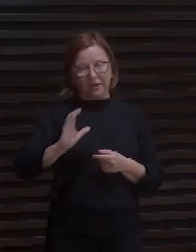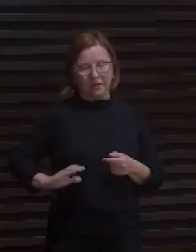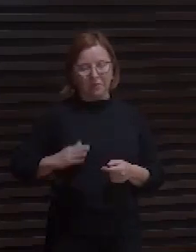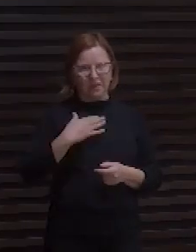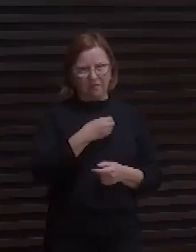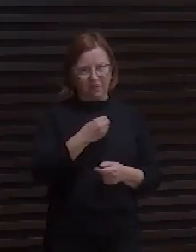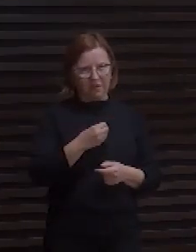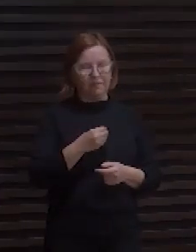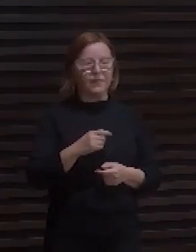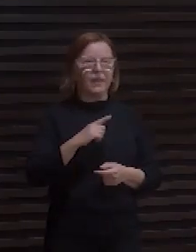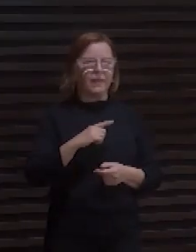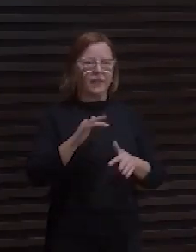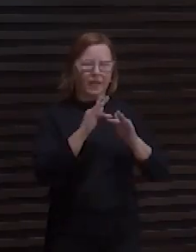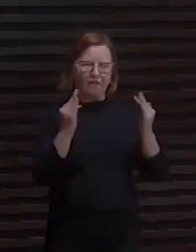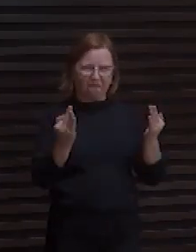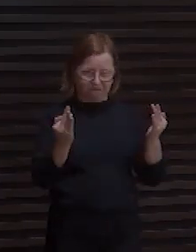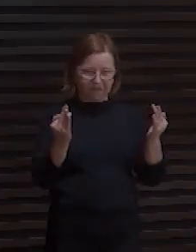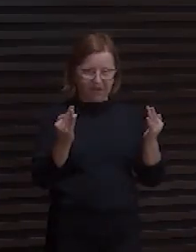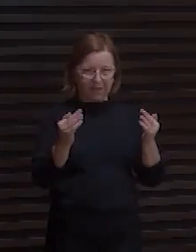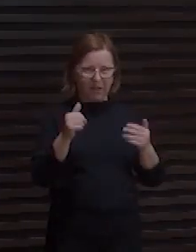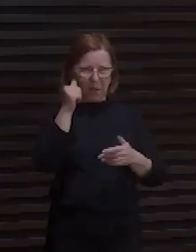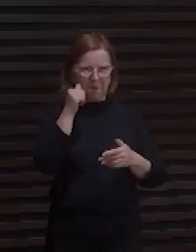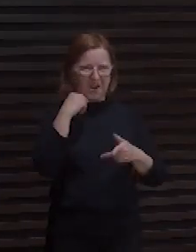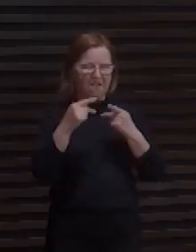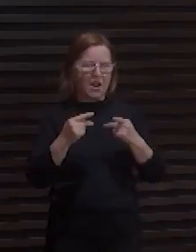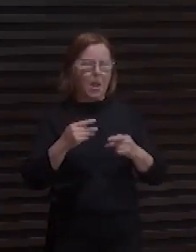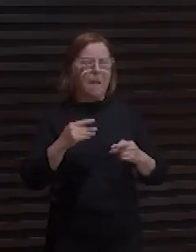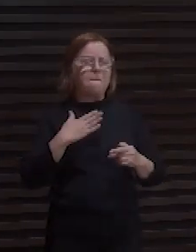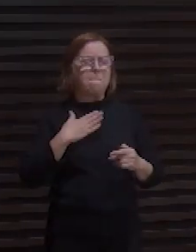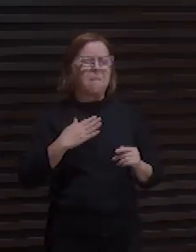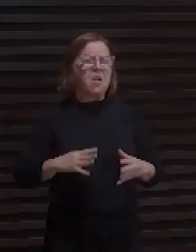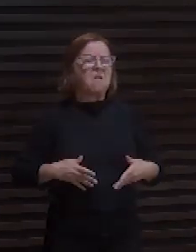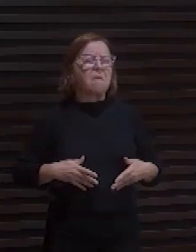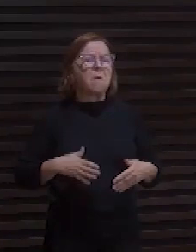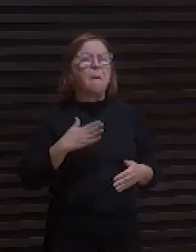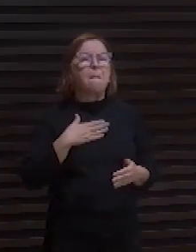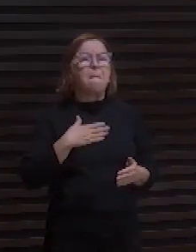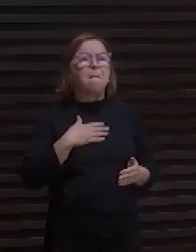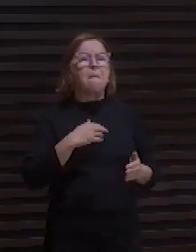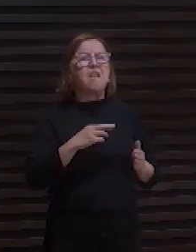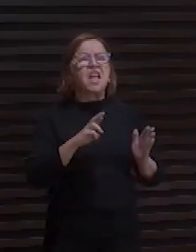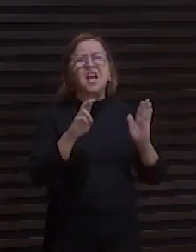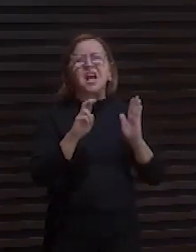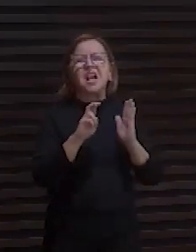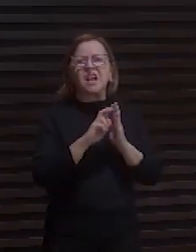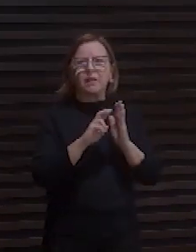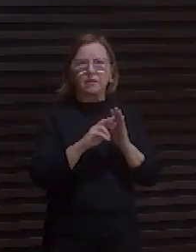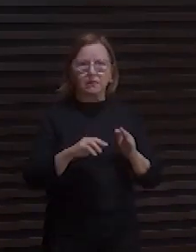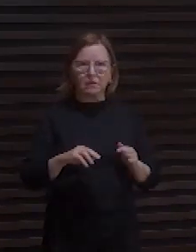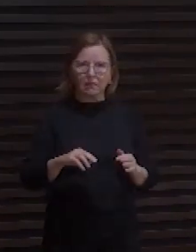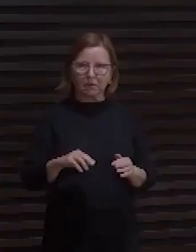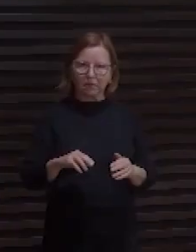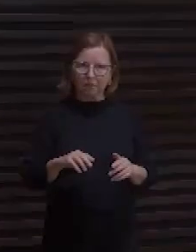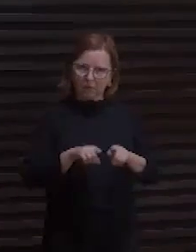Meu amado, o seu corpo não pertence mais a você. Ele é templo de quem? Ele é templo do Espírito